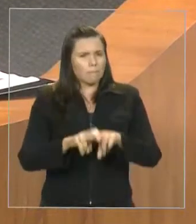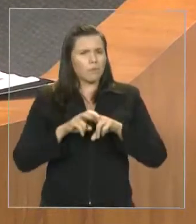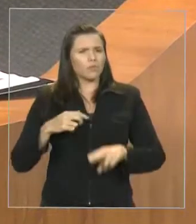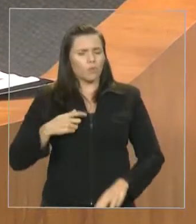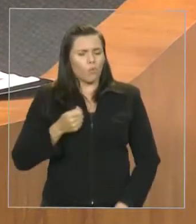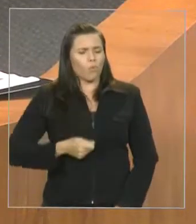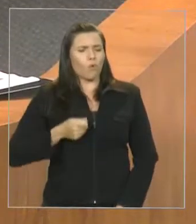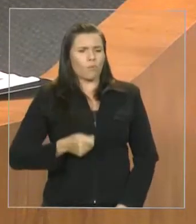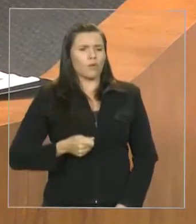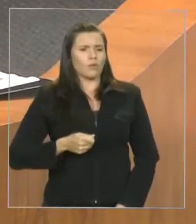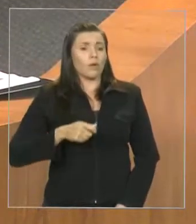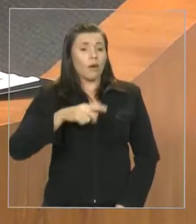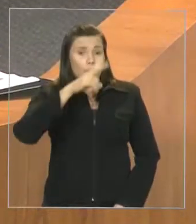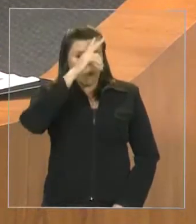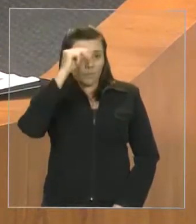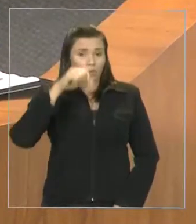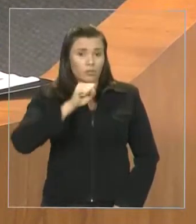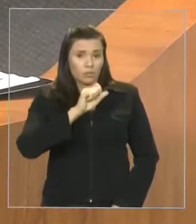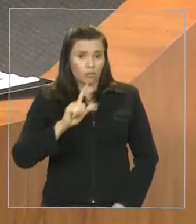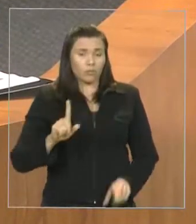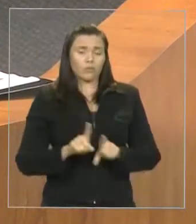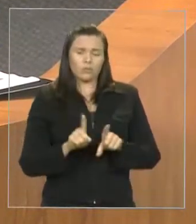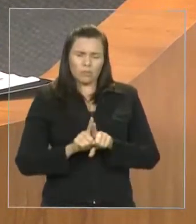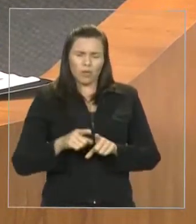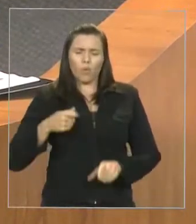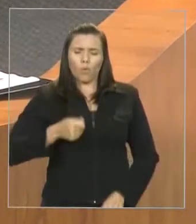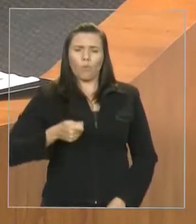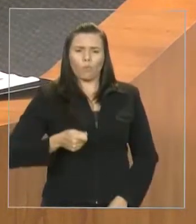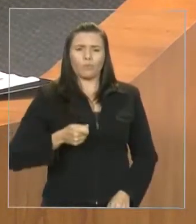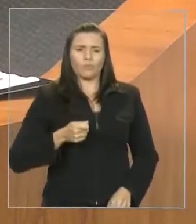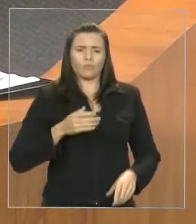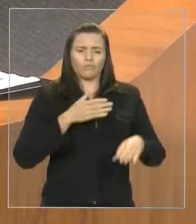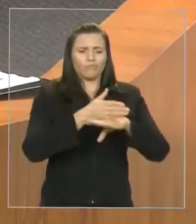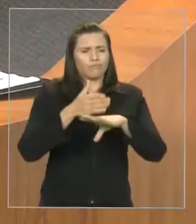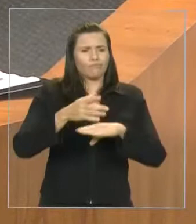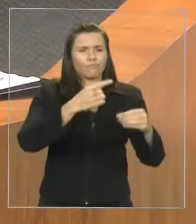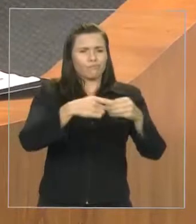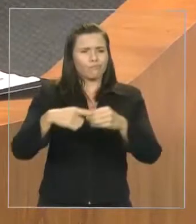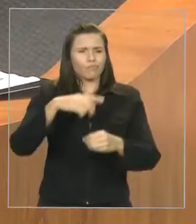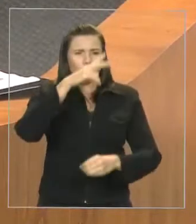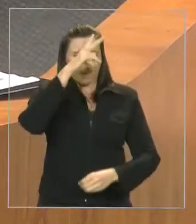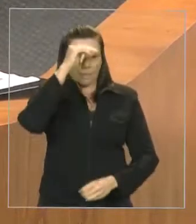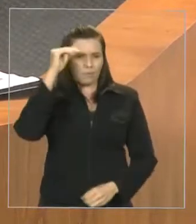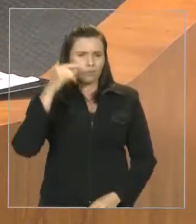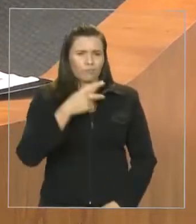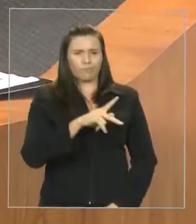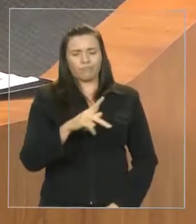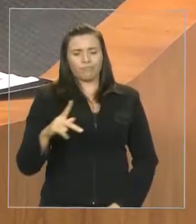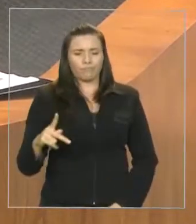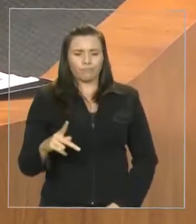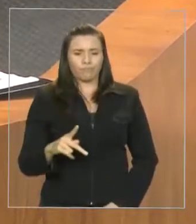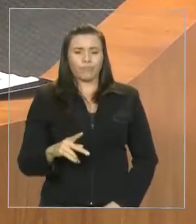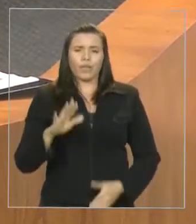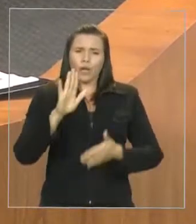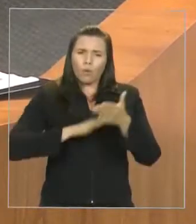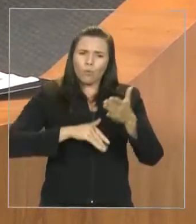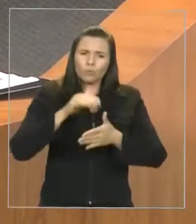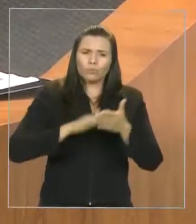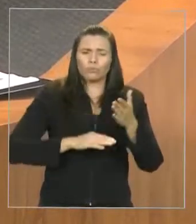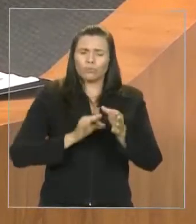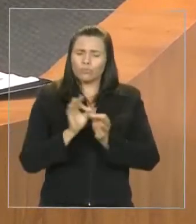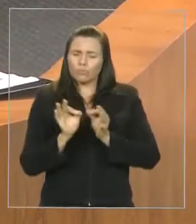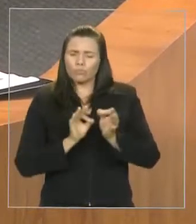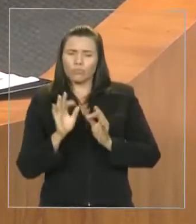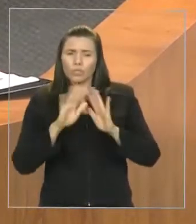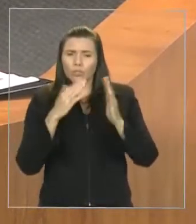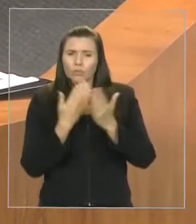outras prefeituras a reforma de escolas públicas municipais. Temos cobrado do governo a